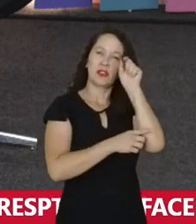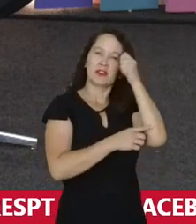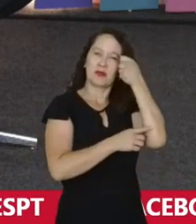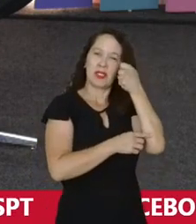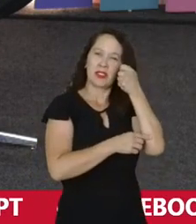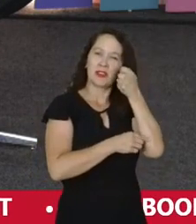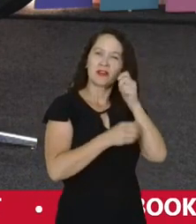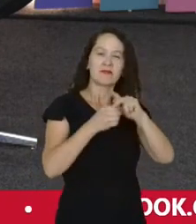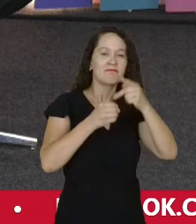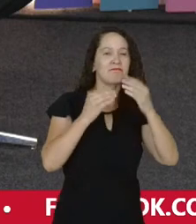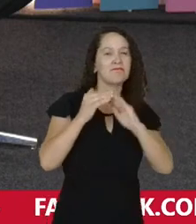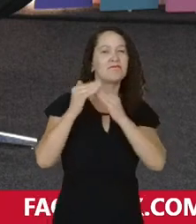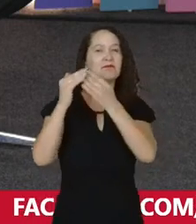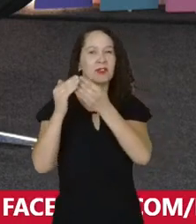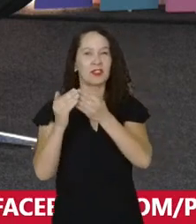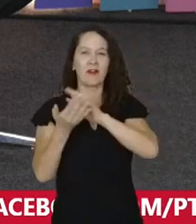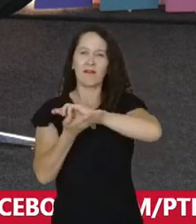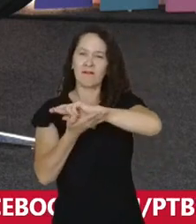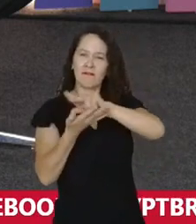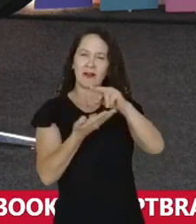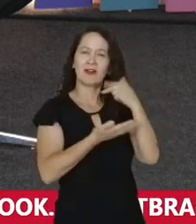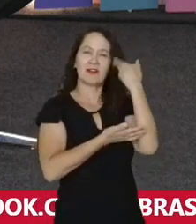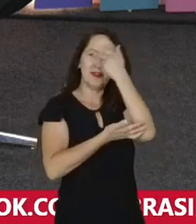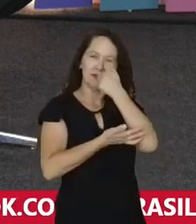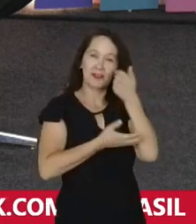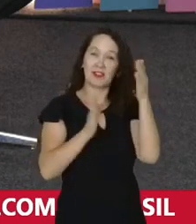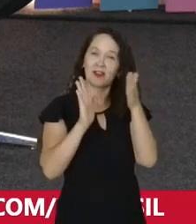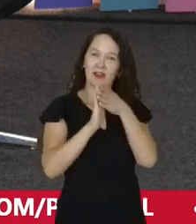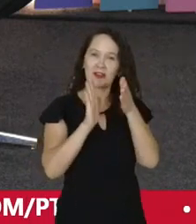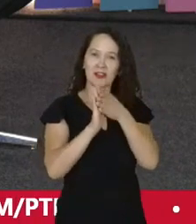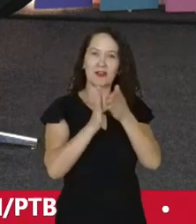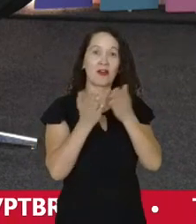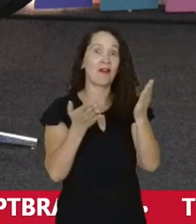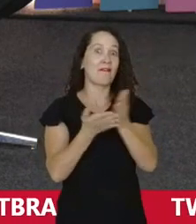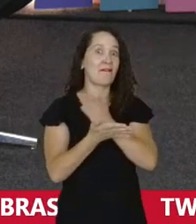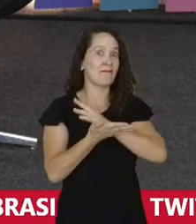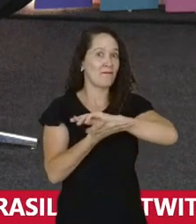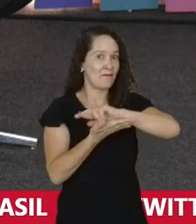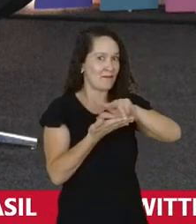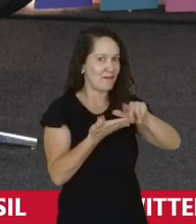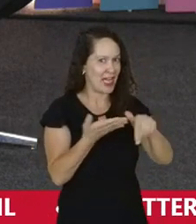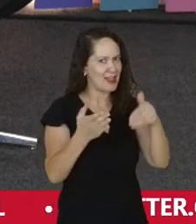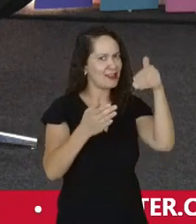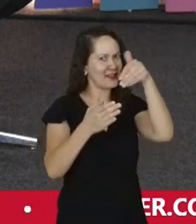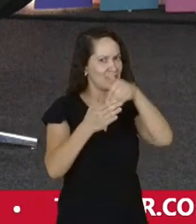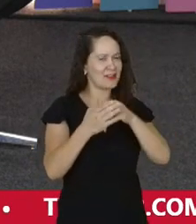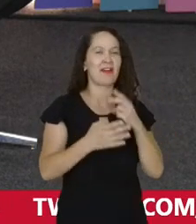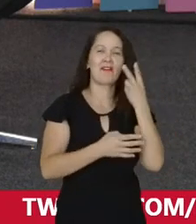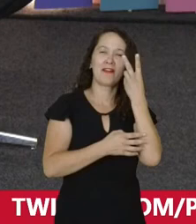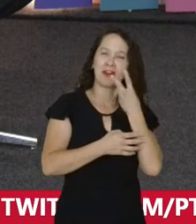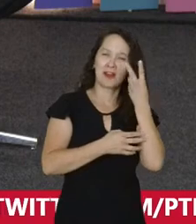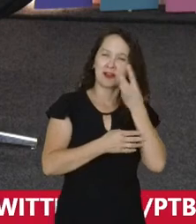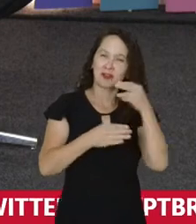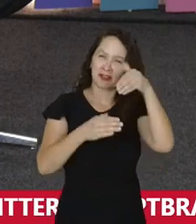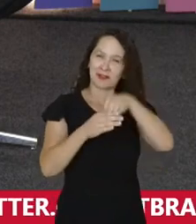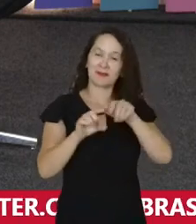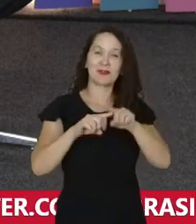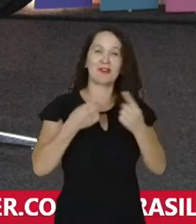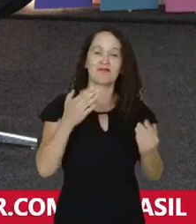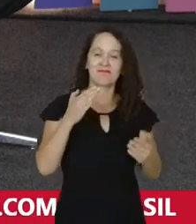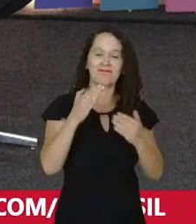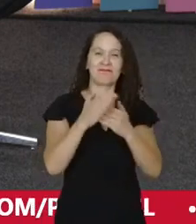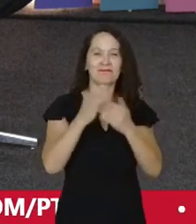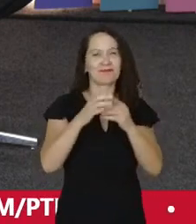da periferia, né, de uma diversidade que se candidatou e muitas foram eleitas, muitas mulheres vereadoras, mas ao mesmo tempo as